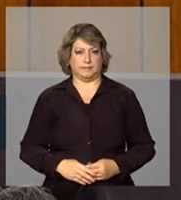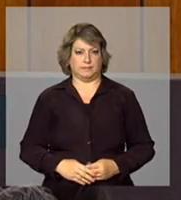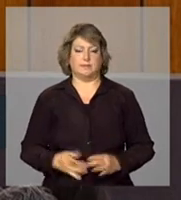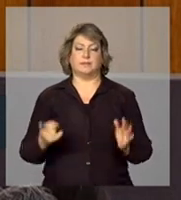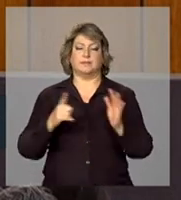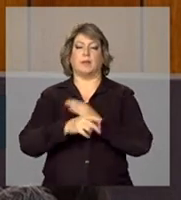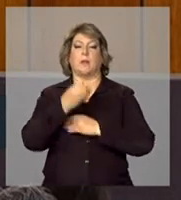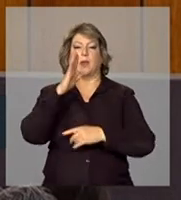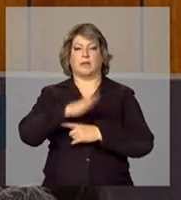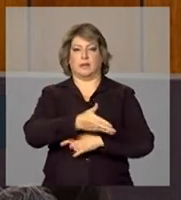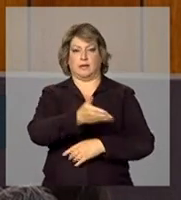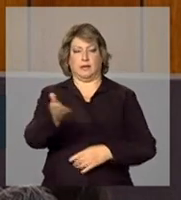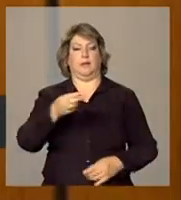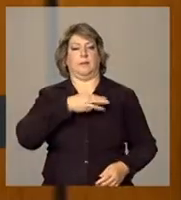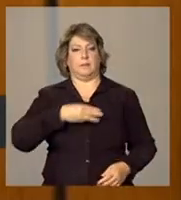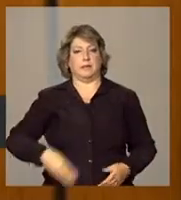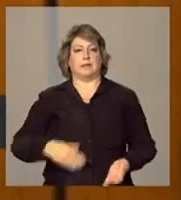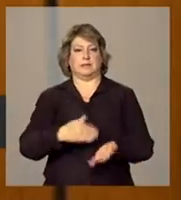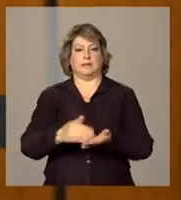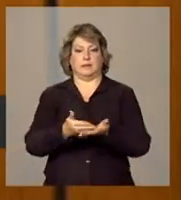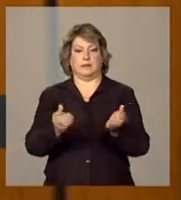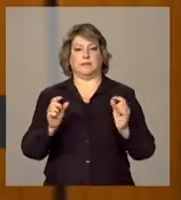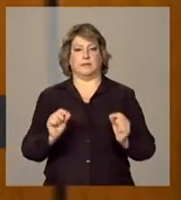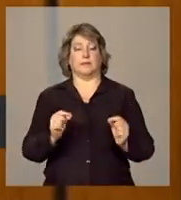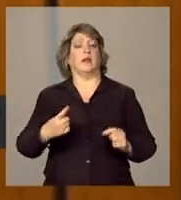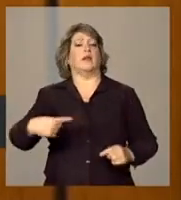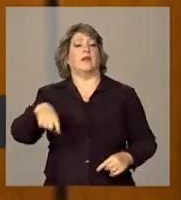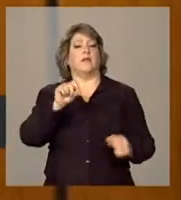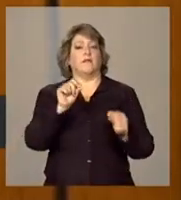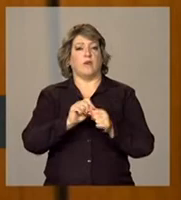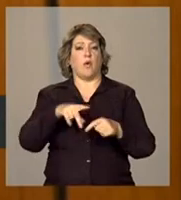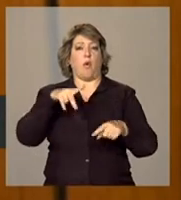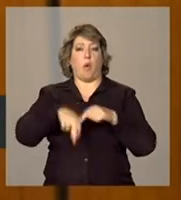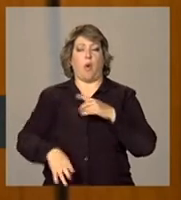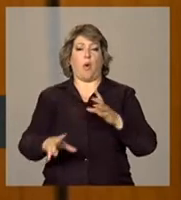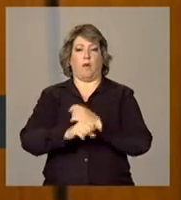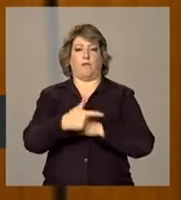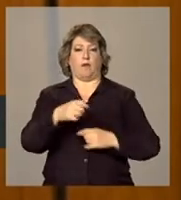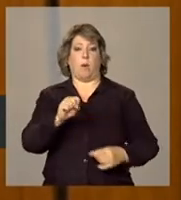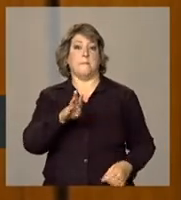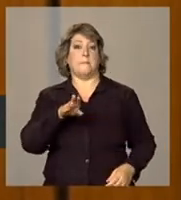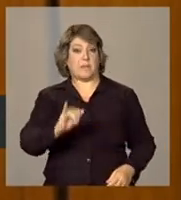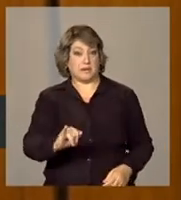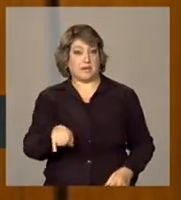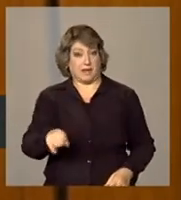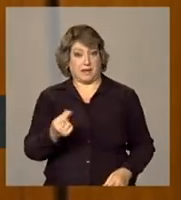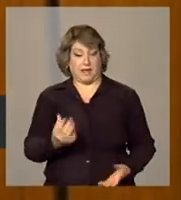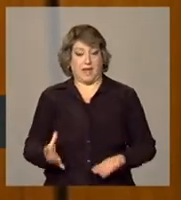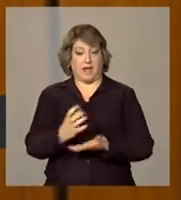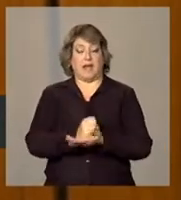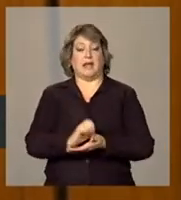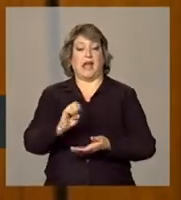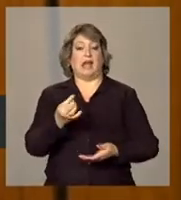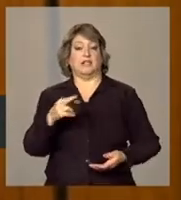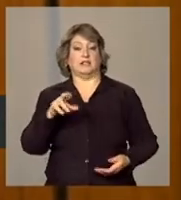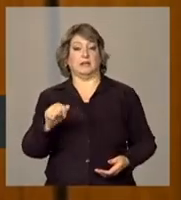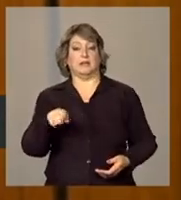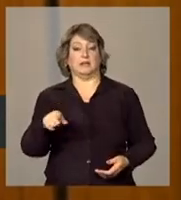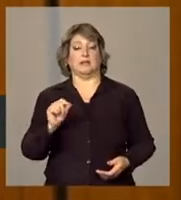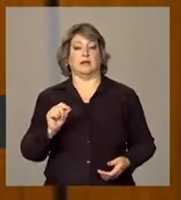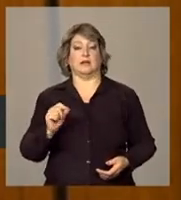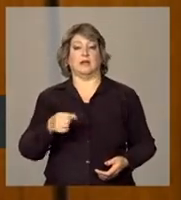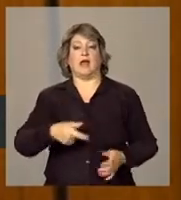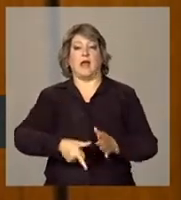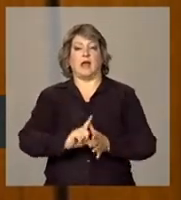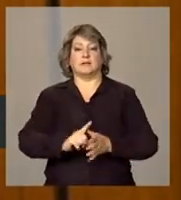Oi boa tarde ministros secretários é o senhores fizeram corte de 28 milhões que é praticamente a receita é extra que o relator do orçamento